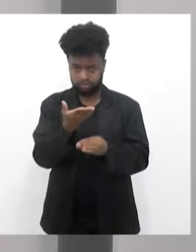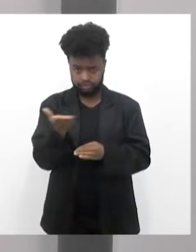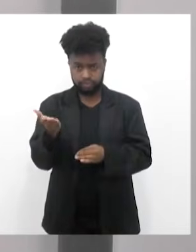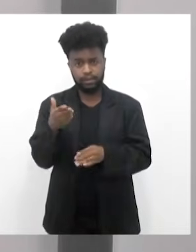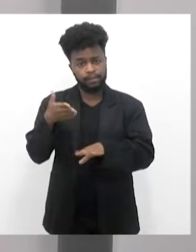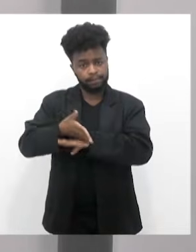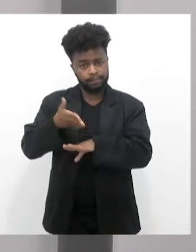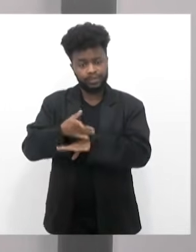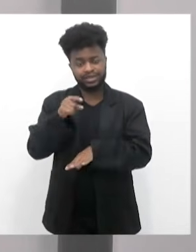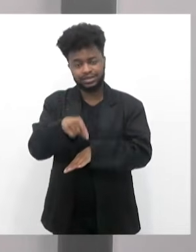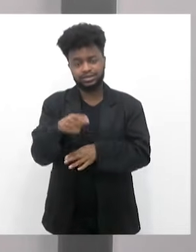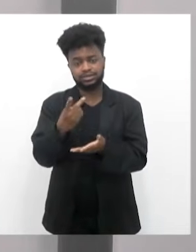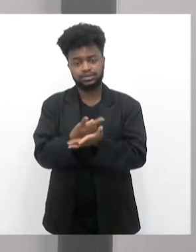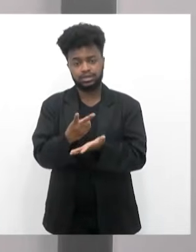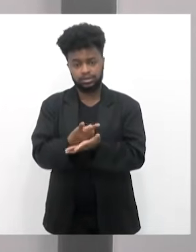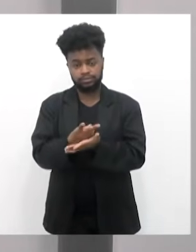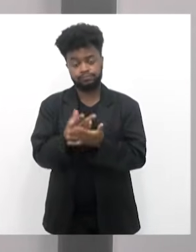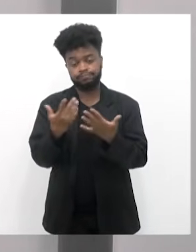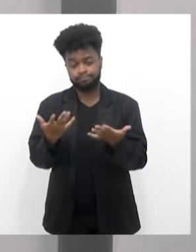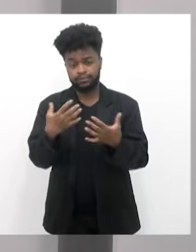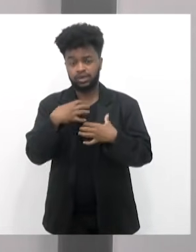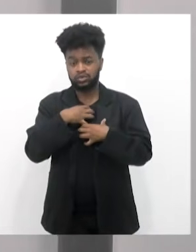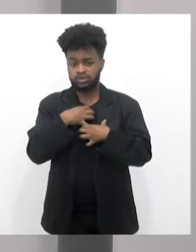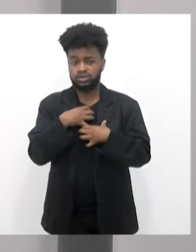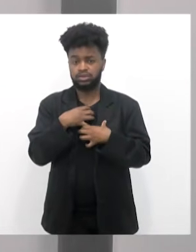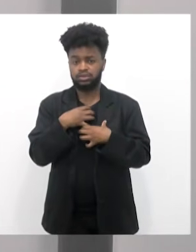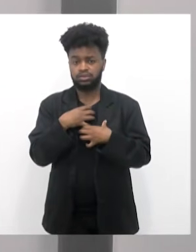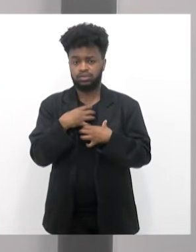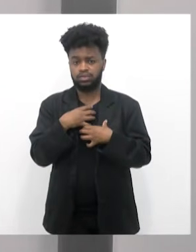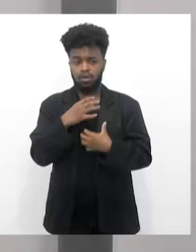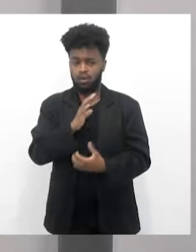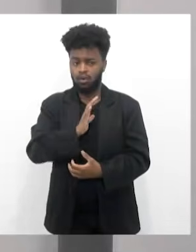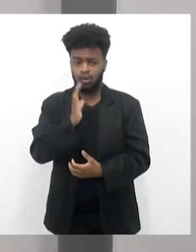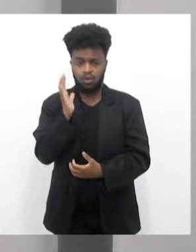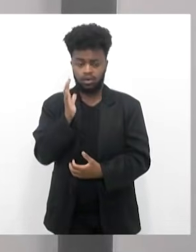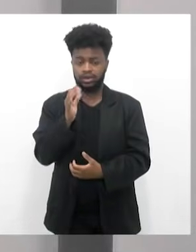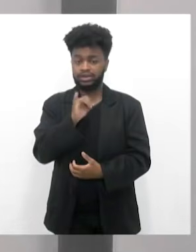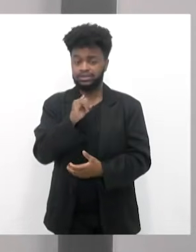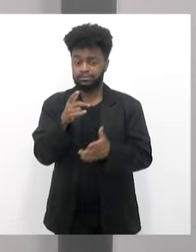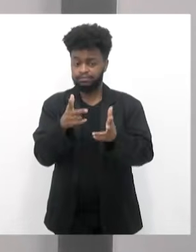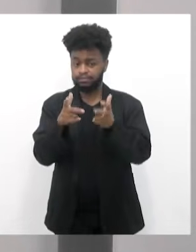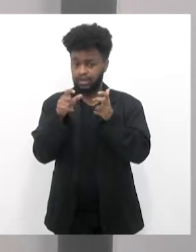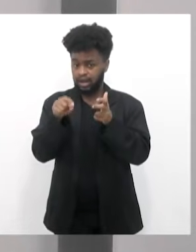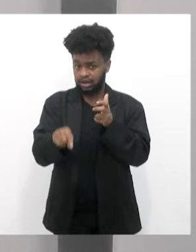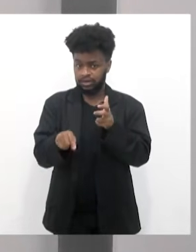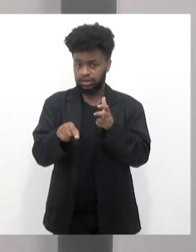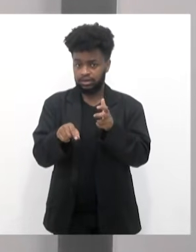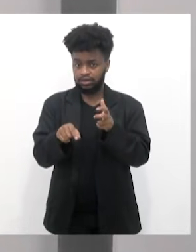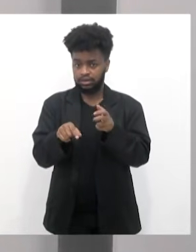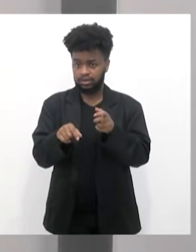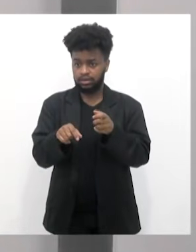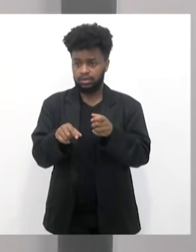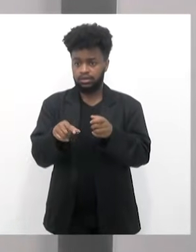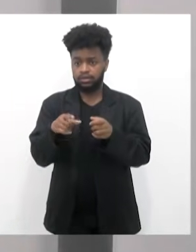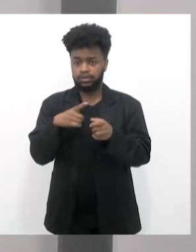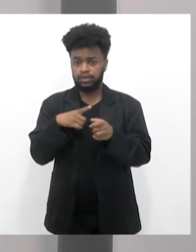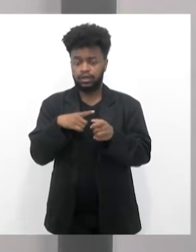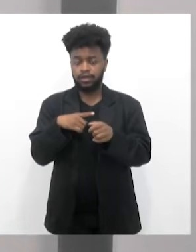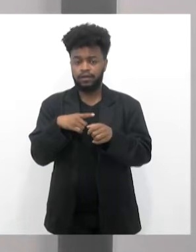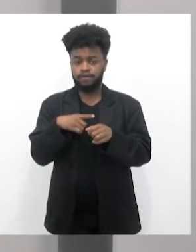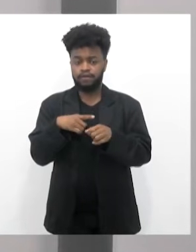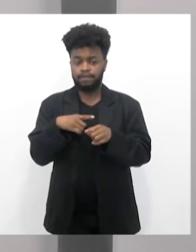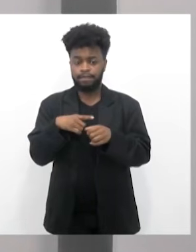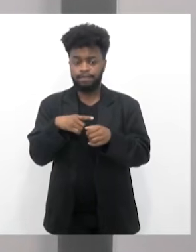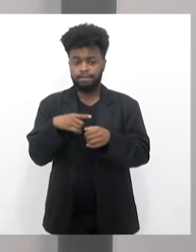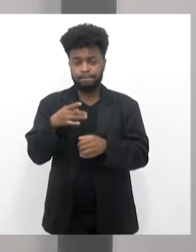assíduos nessa casa. Me causa pavor observar o plenário da Assembleia Legislativa cheio de presenças e pouca